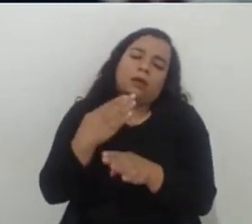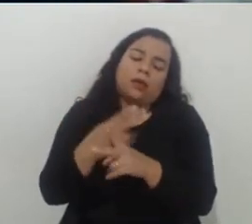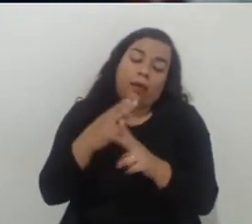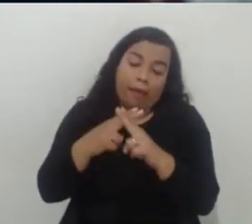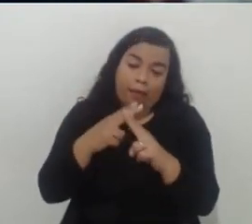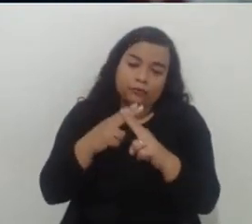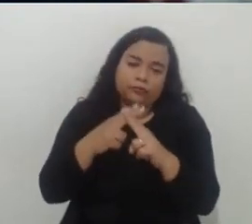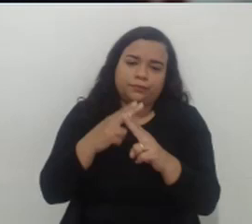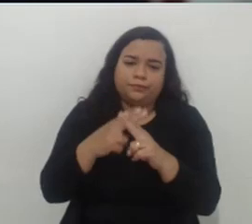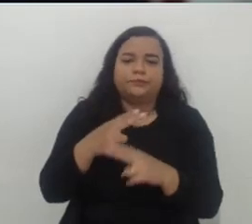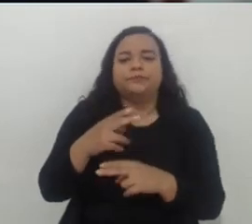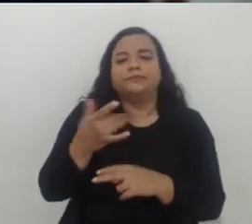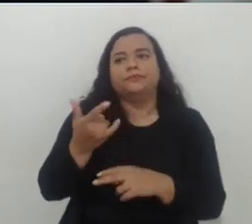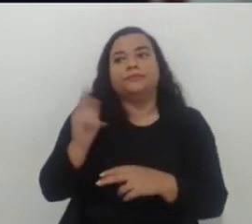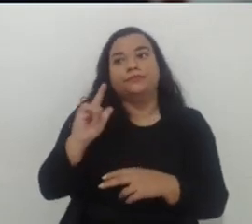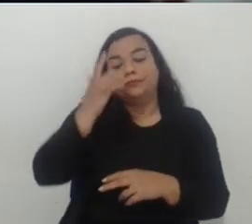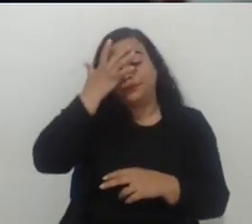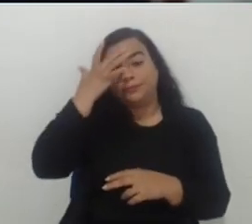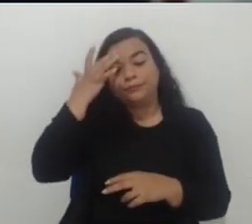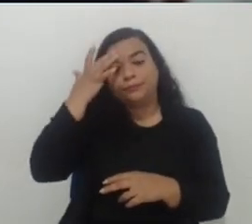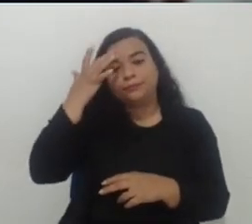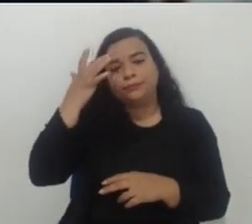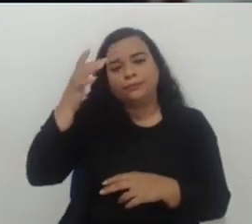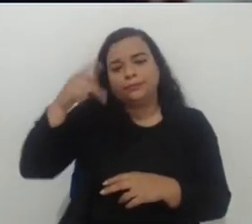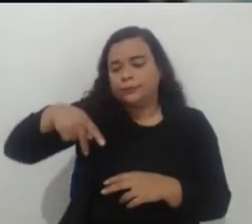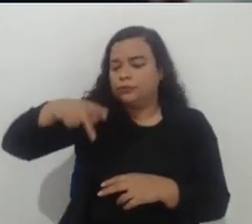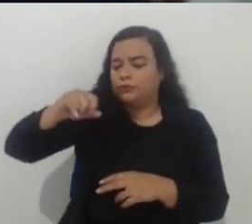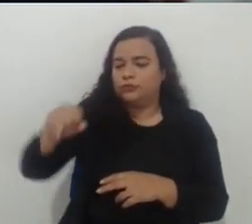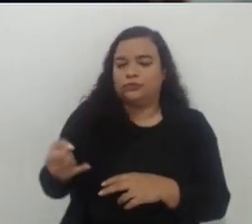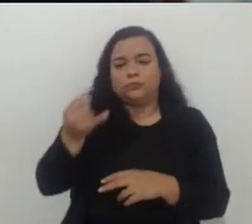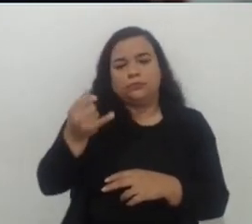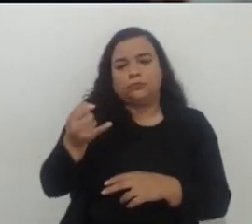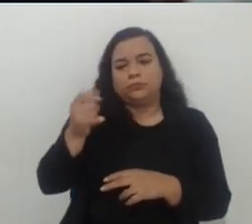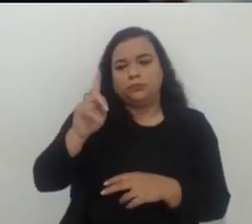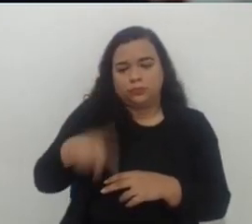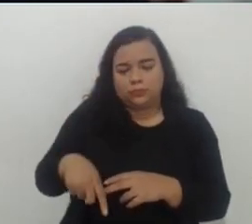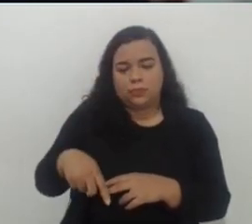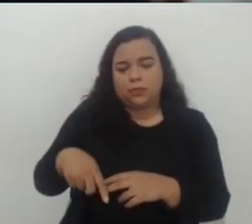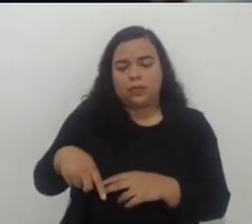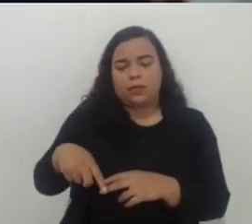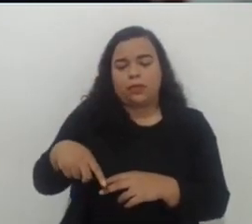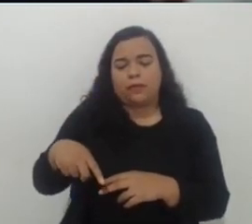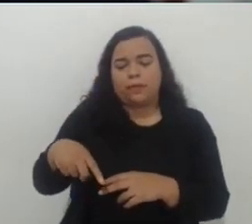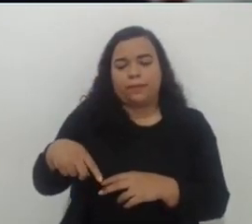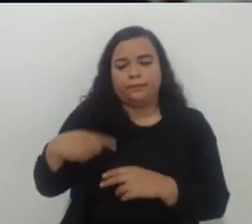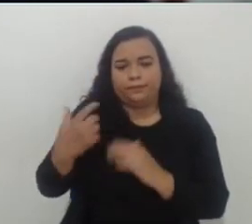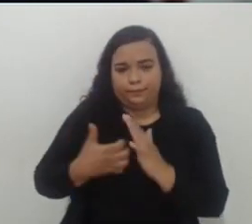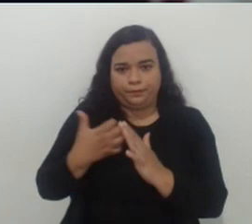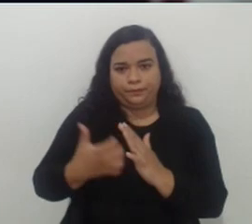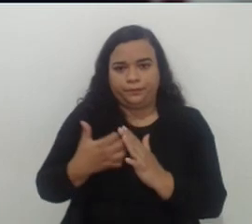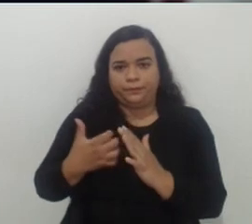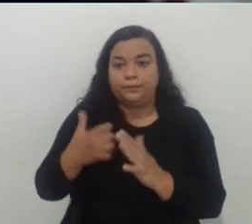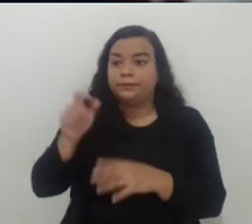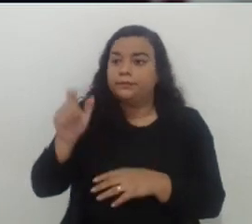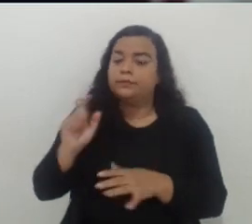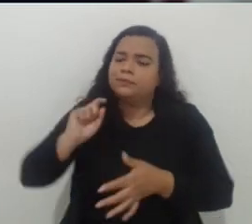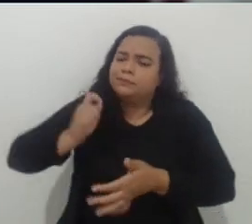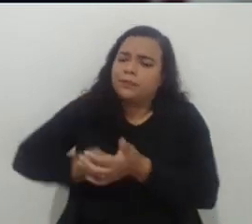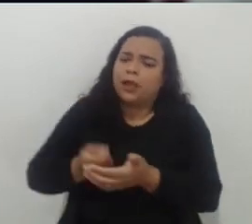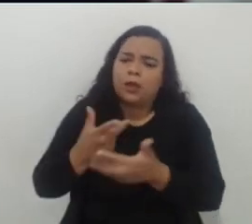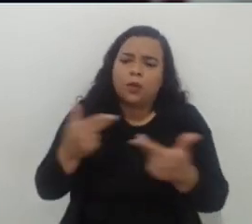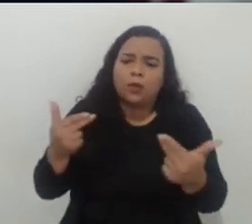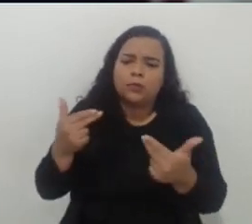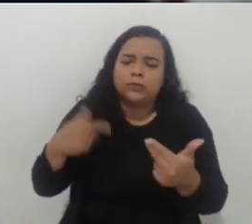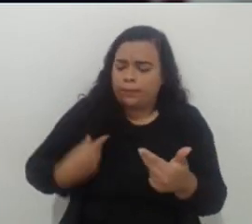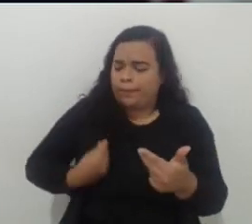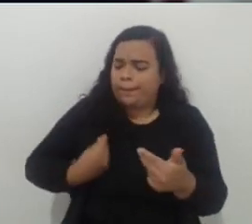jurídica, pagar por uma questão que ela não participou na ação de conhecimento nem na ação de execução, porque